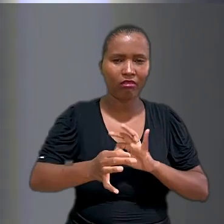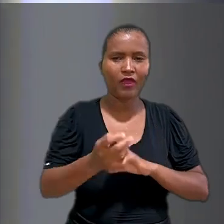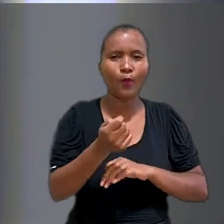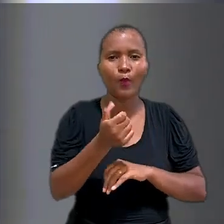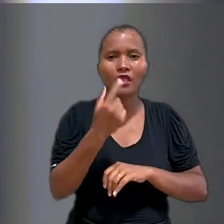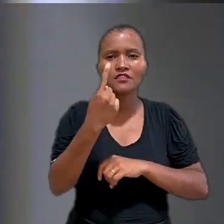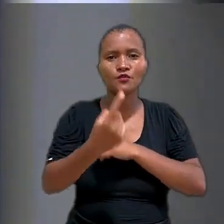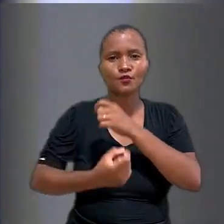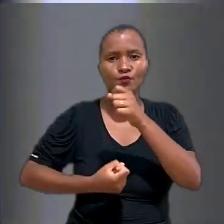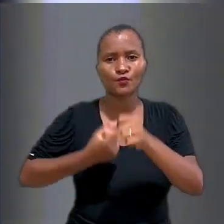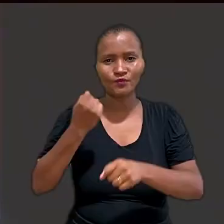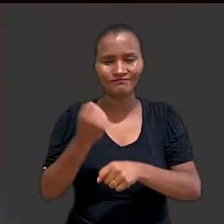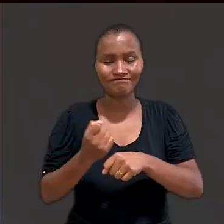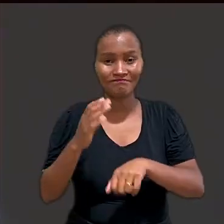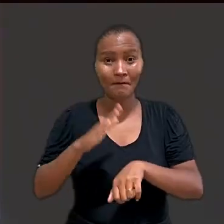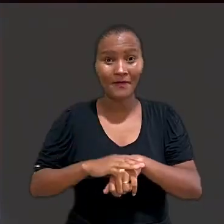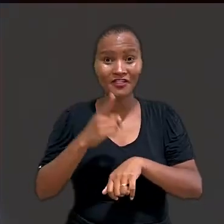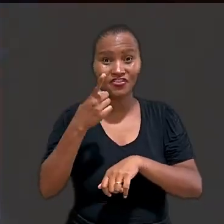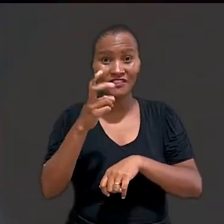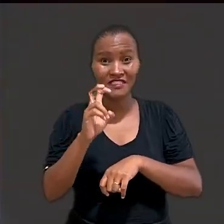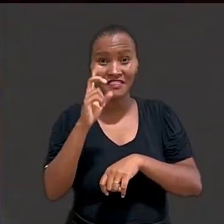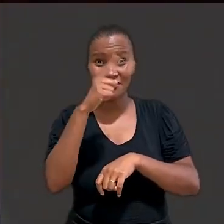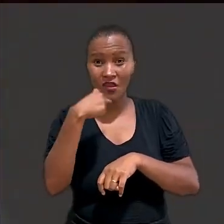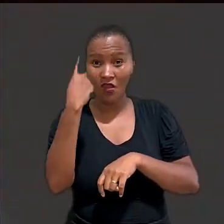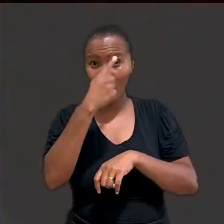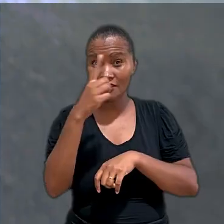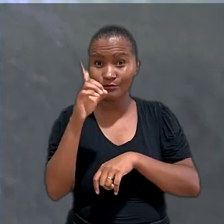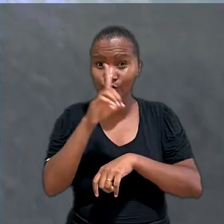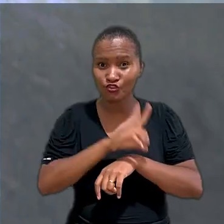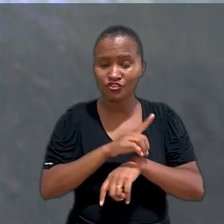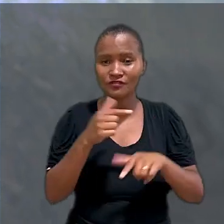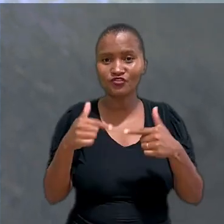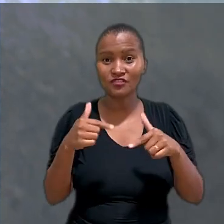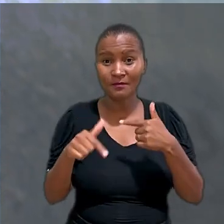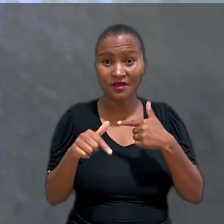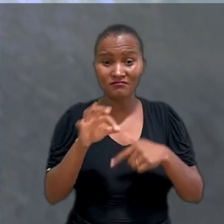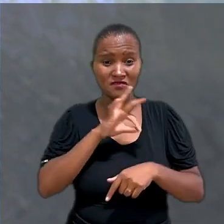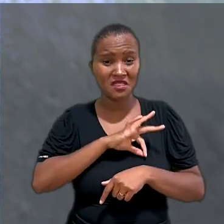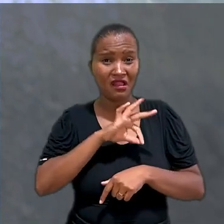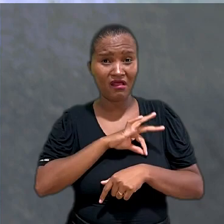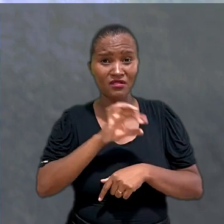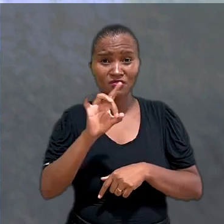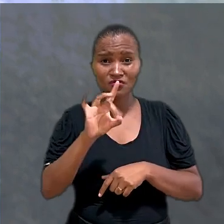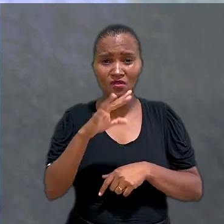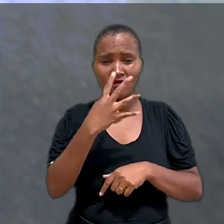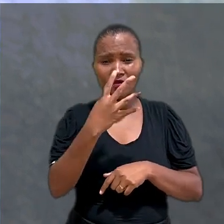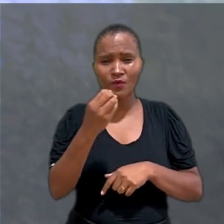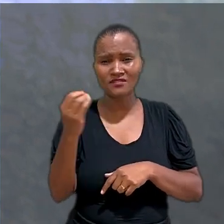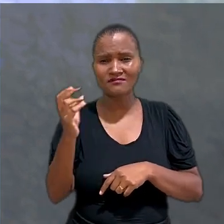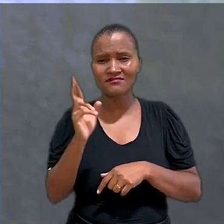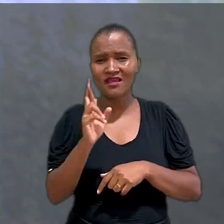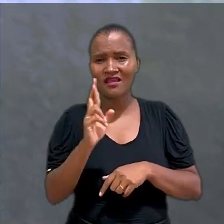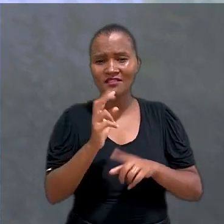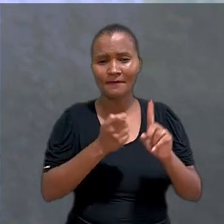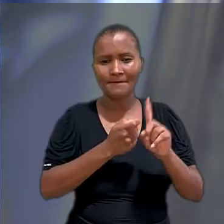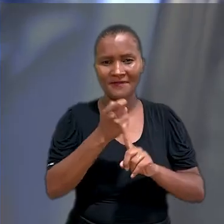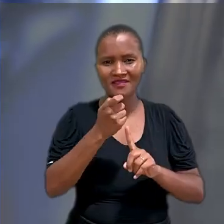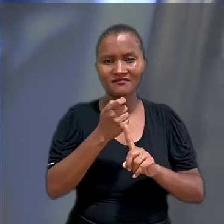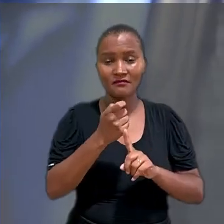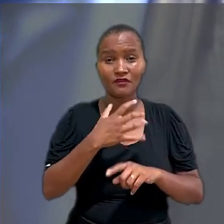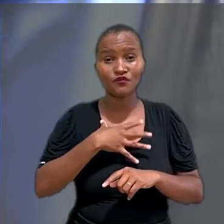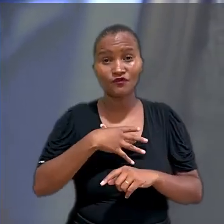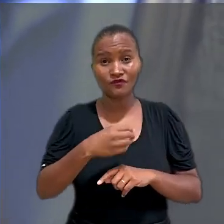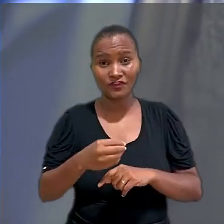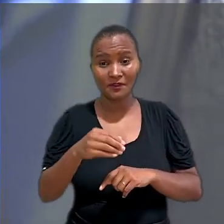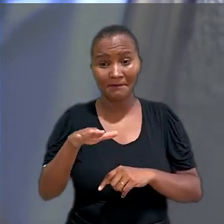quase 1 ano, com mais de 15 horas diárias de trabalho. O salário era de apenas R$ 400 por mês. E os